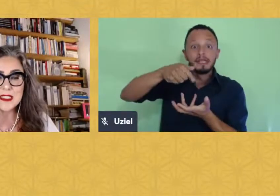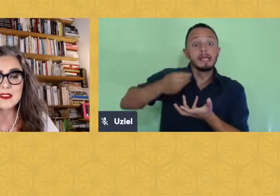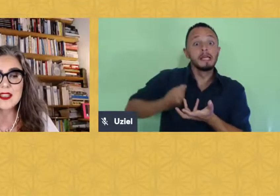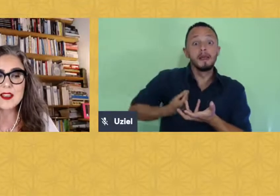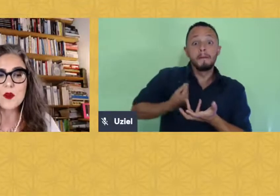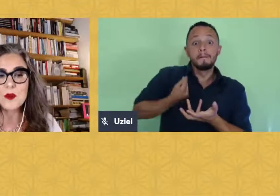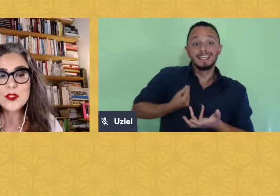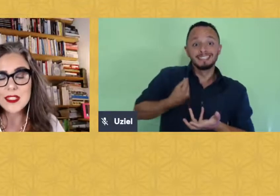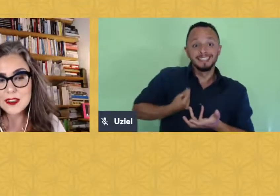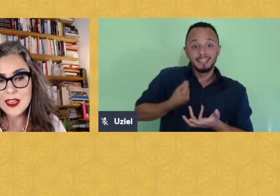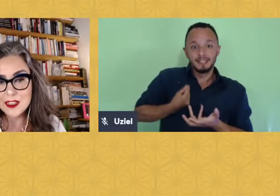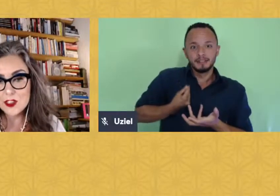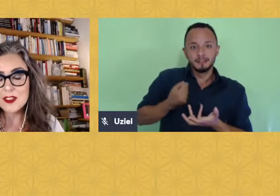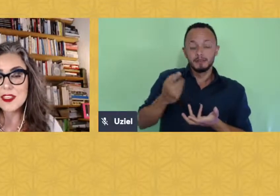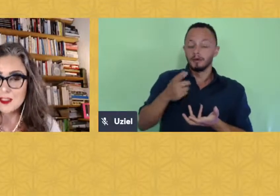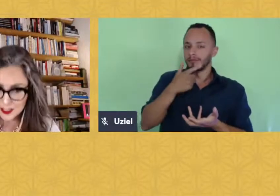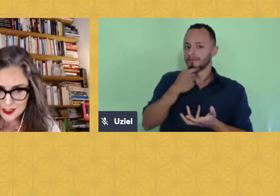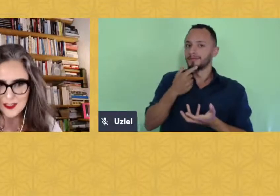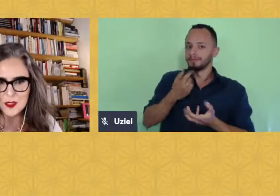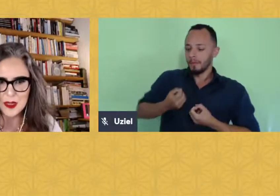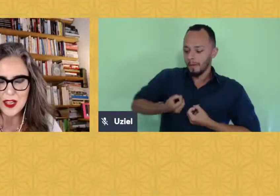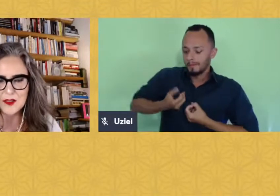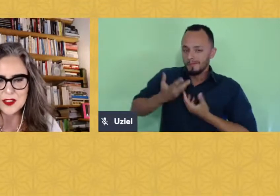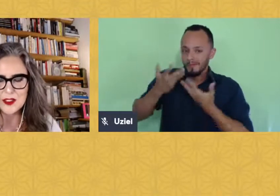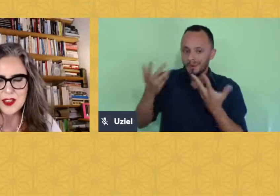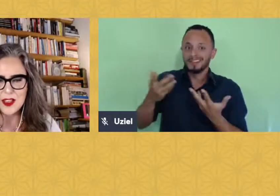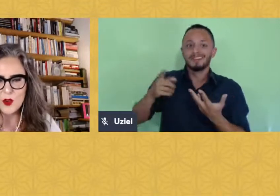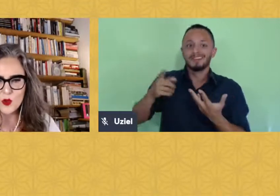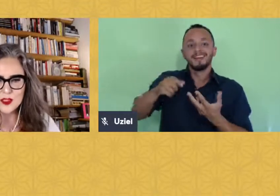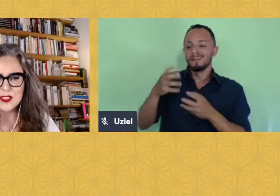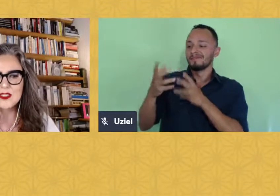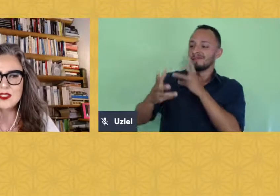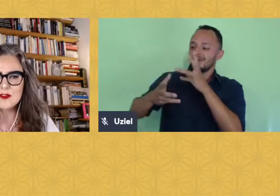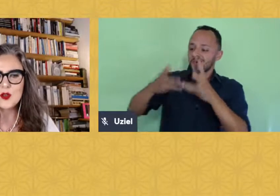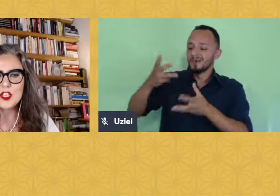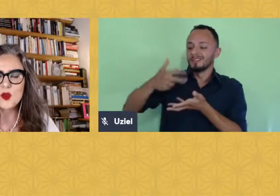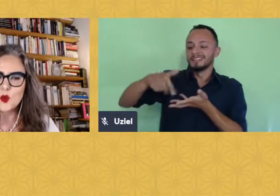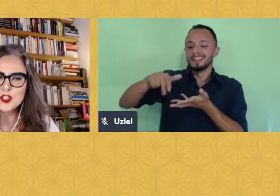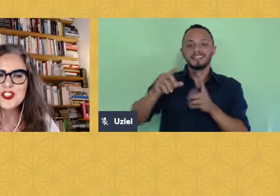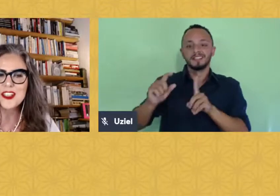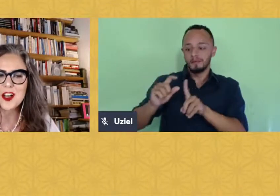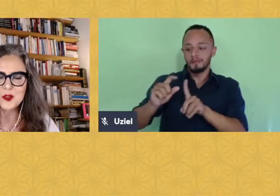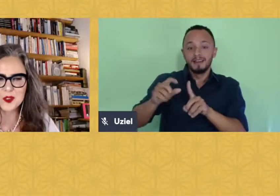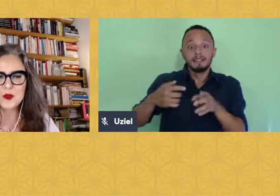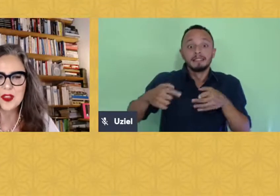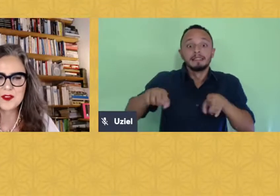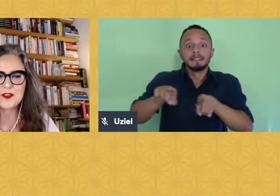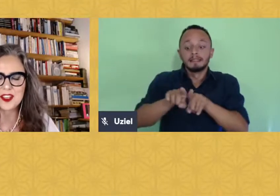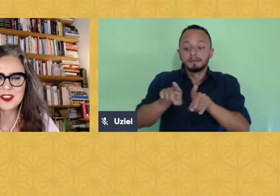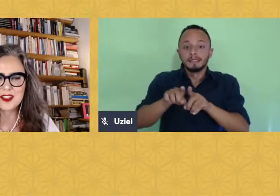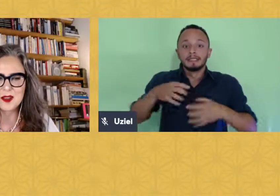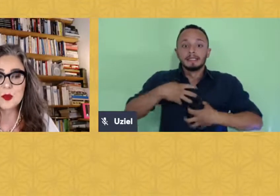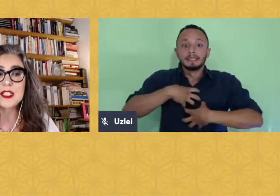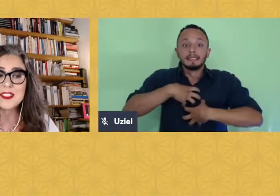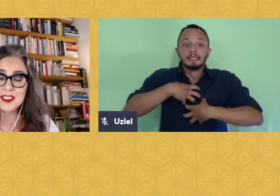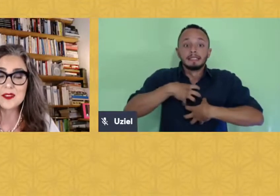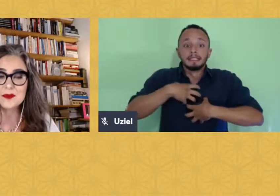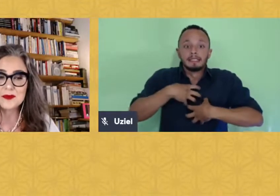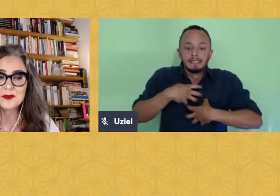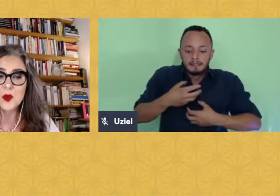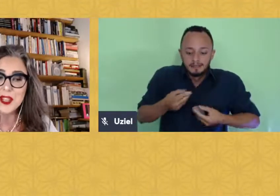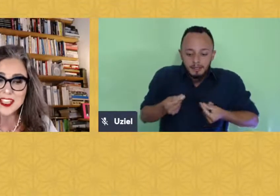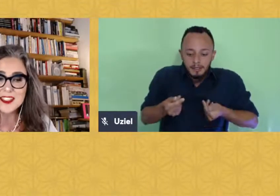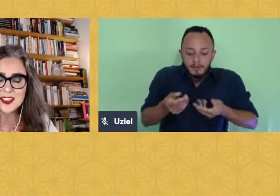nos presenteia com a musicalidade e a dança das palavras, com o sensível que urge ao nosso bem viver.